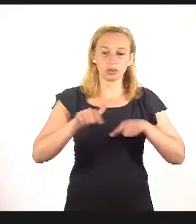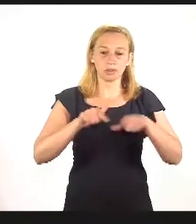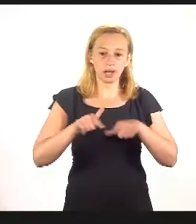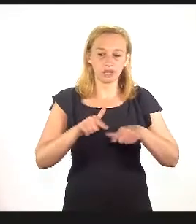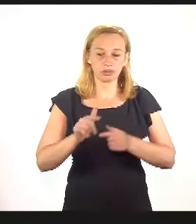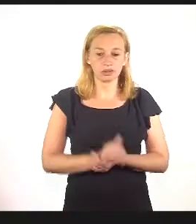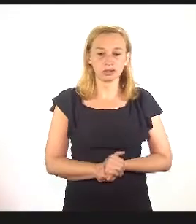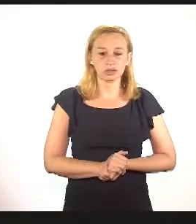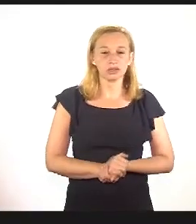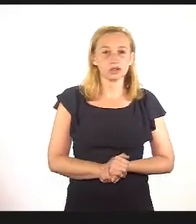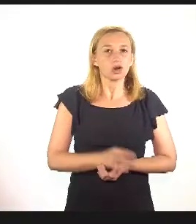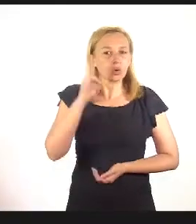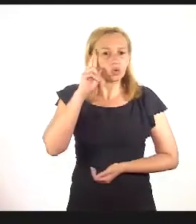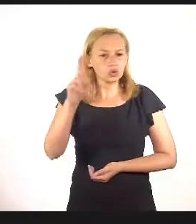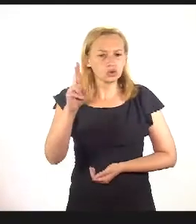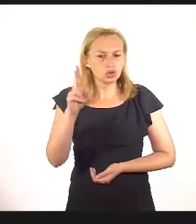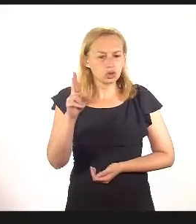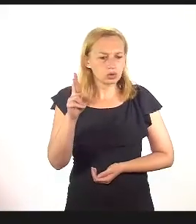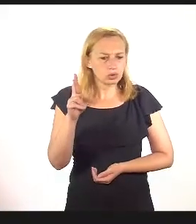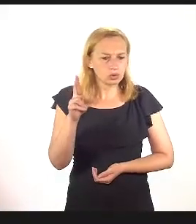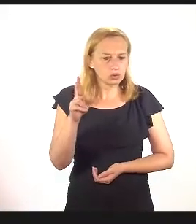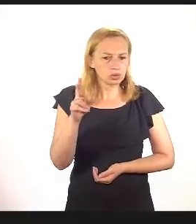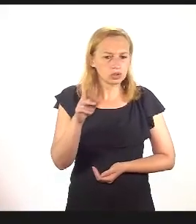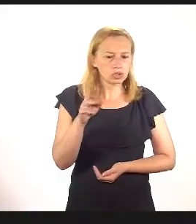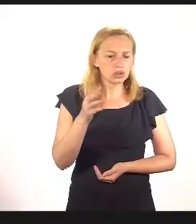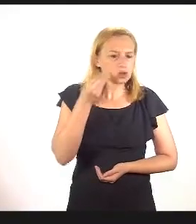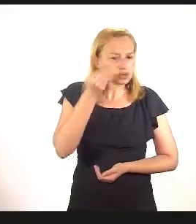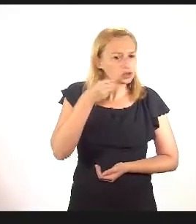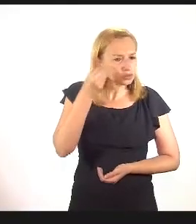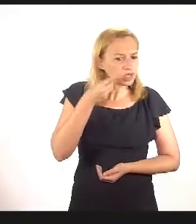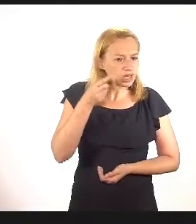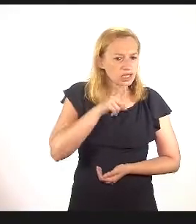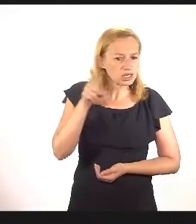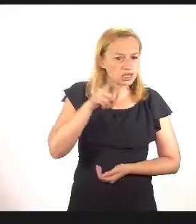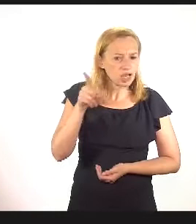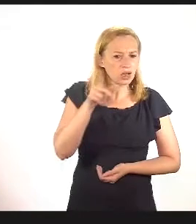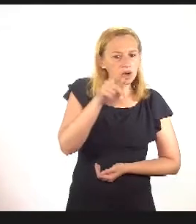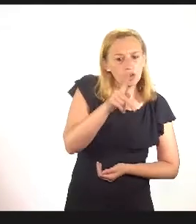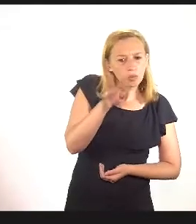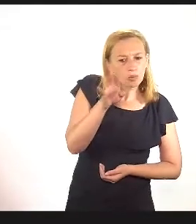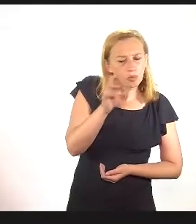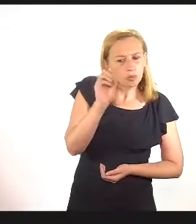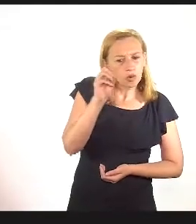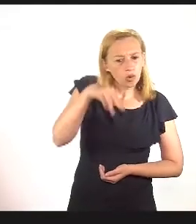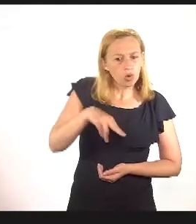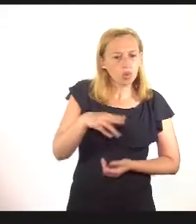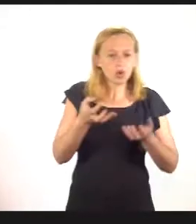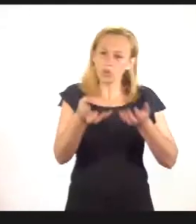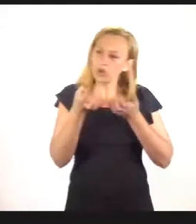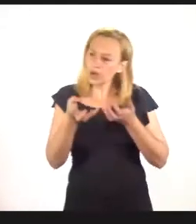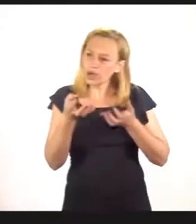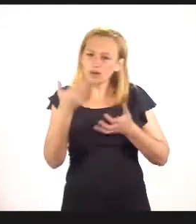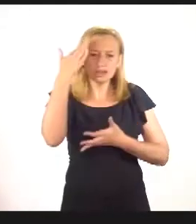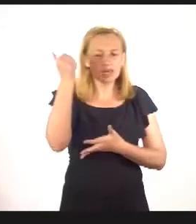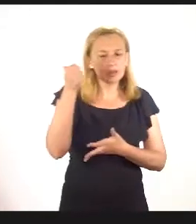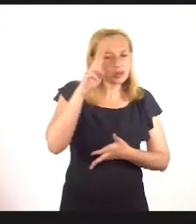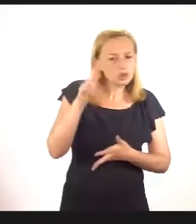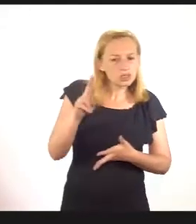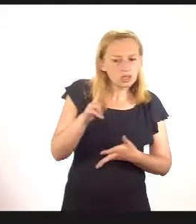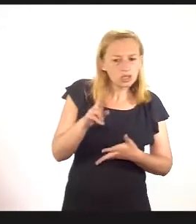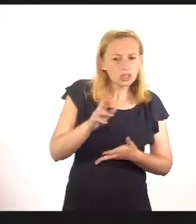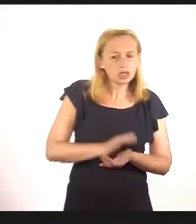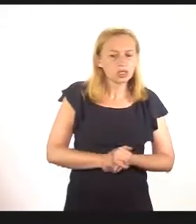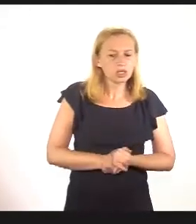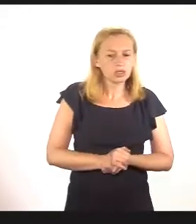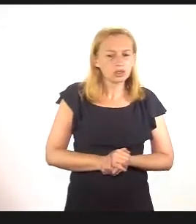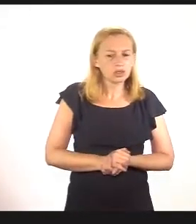senhor destacou aqui no início a sua experiência lá no PROCON. E aí eu quero saber do senhor, o que o senhor destacaria